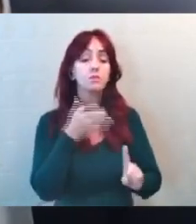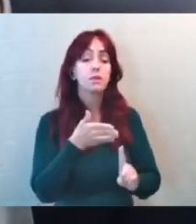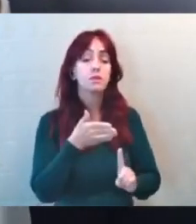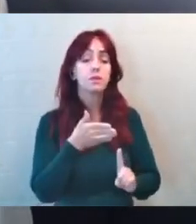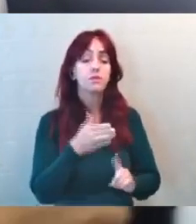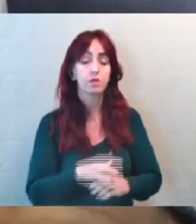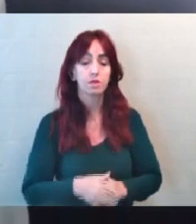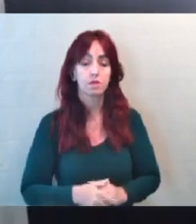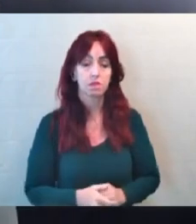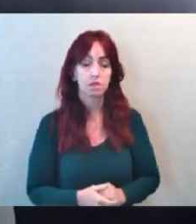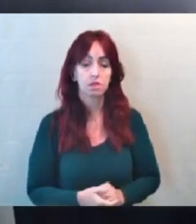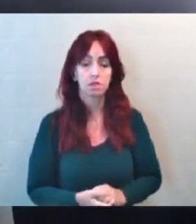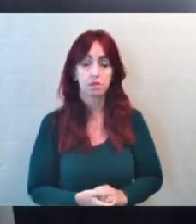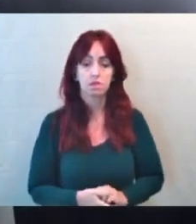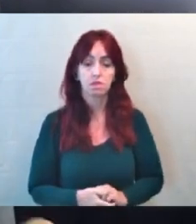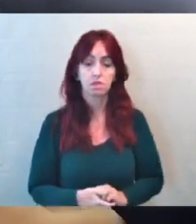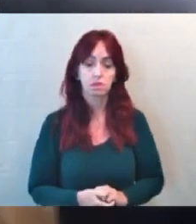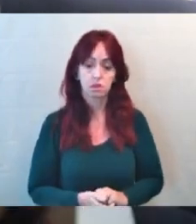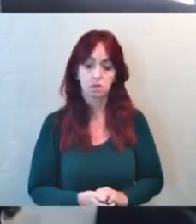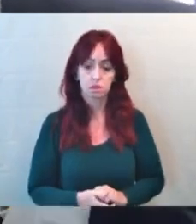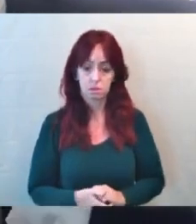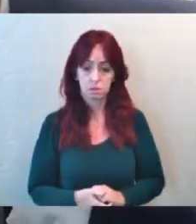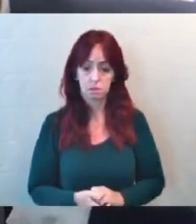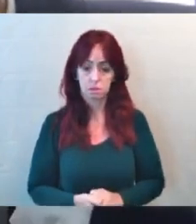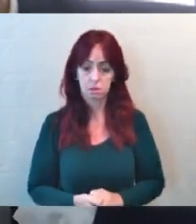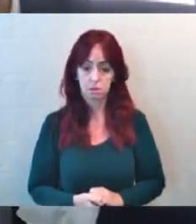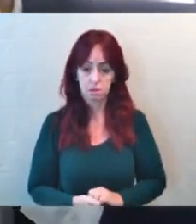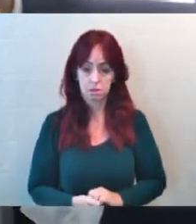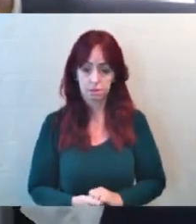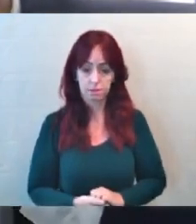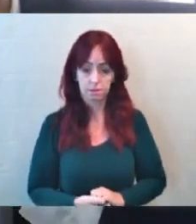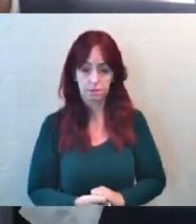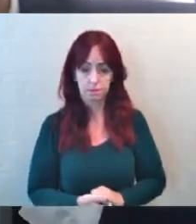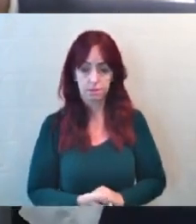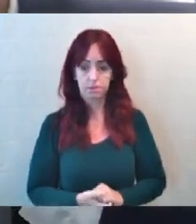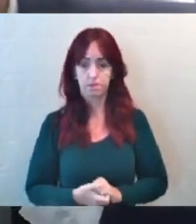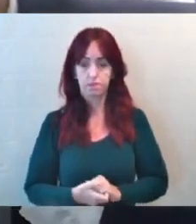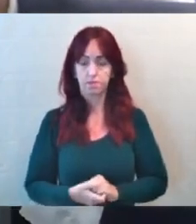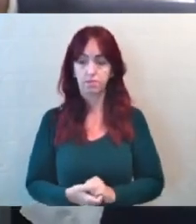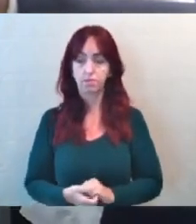Eu queria só confirmar, por gentileza.